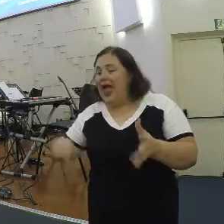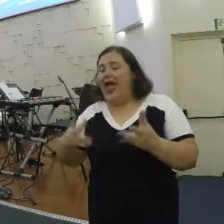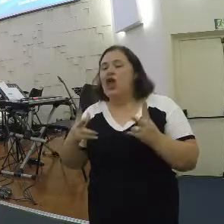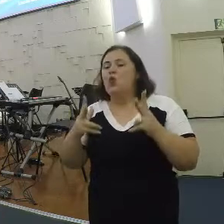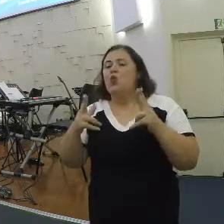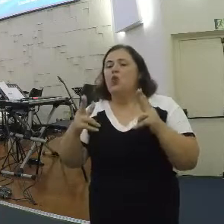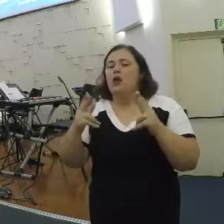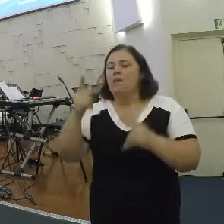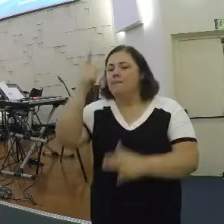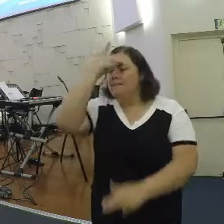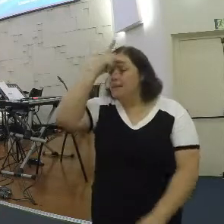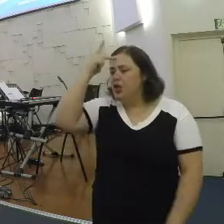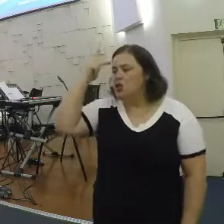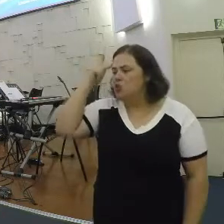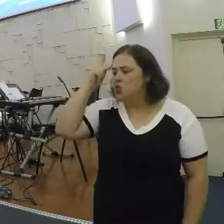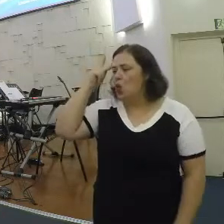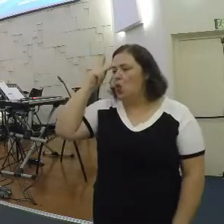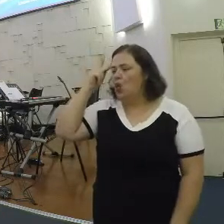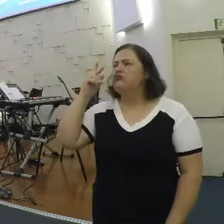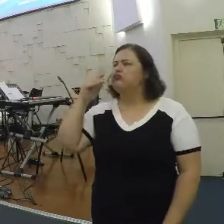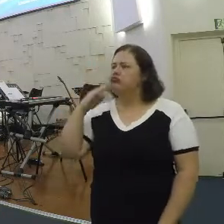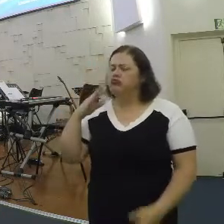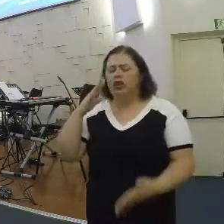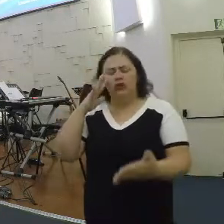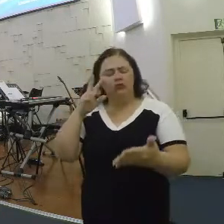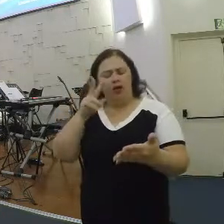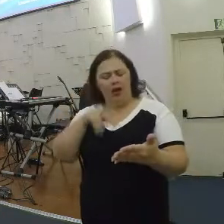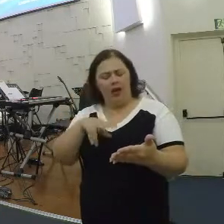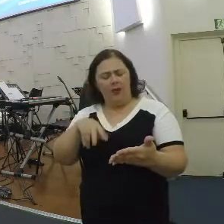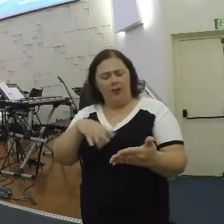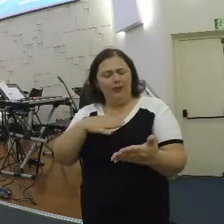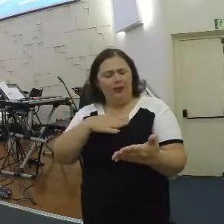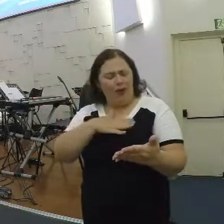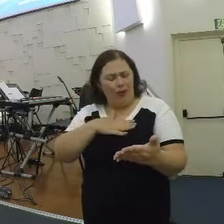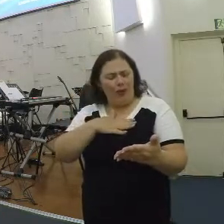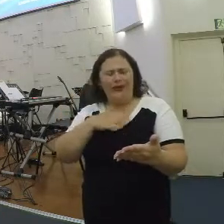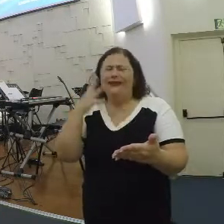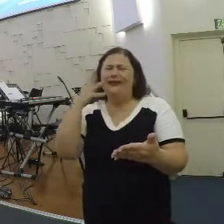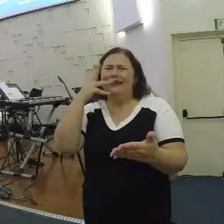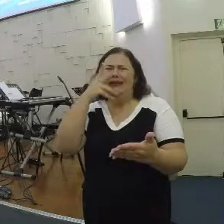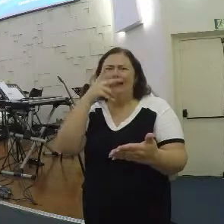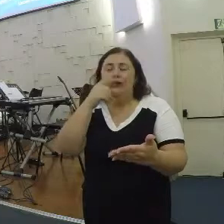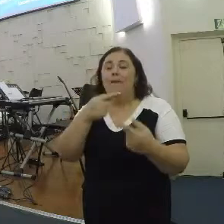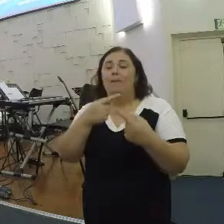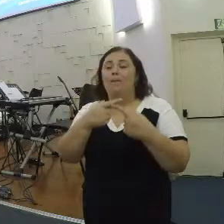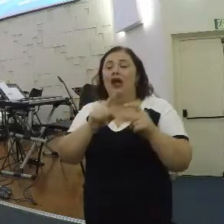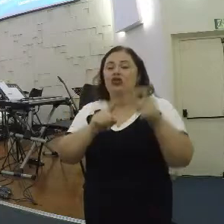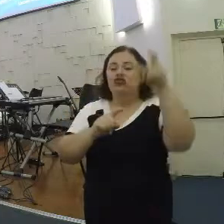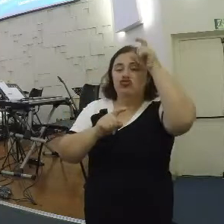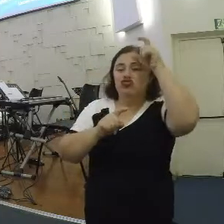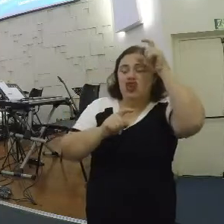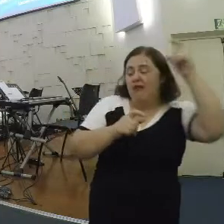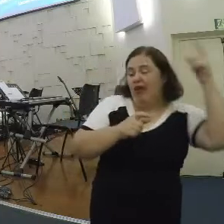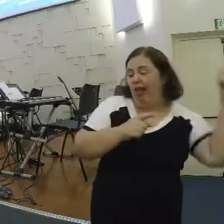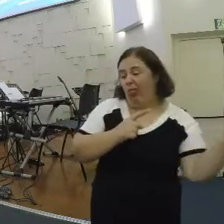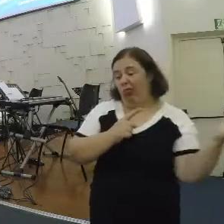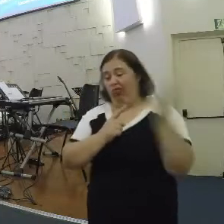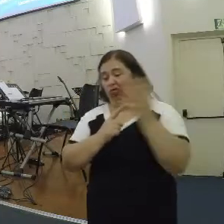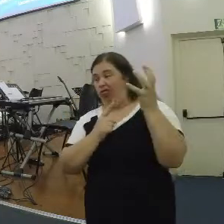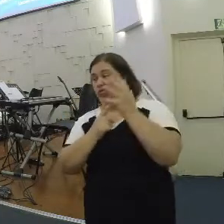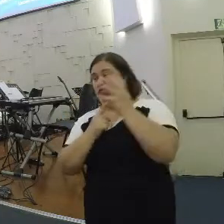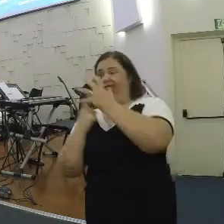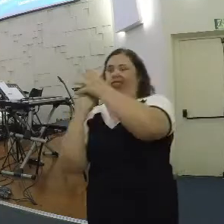sequência o diabo arrebata do coração dessas pessoas a palavra, para não suceder que